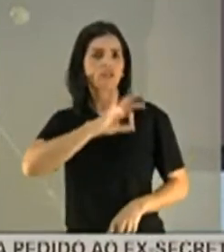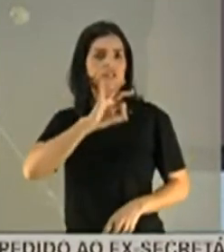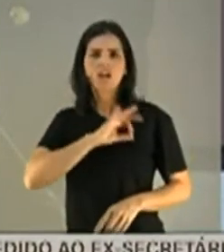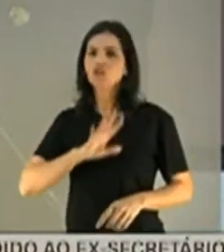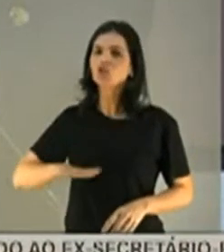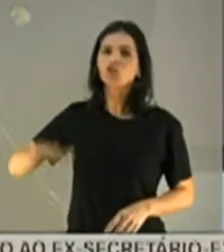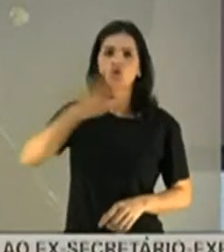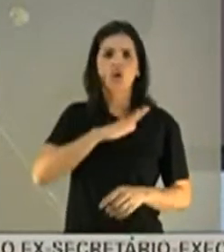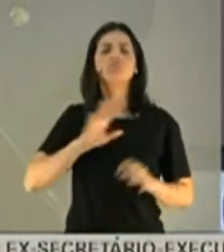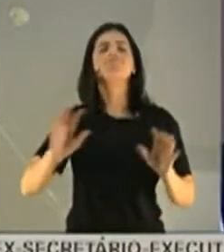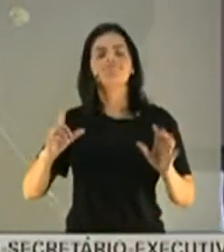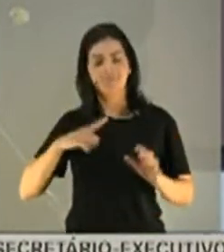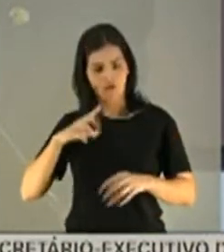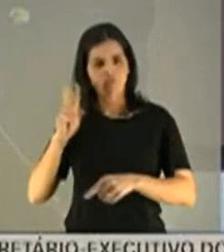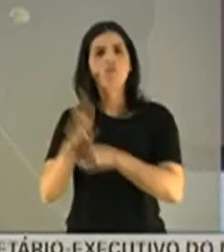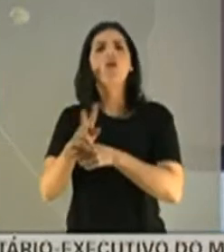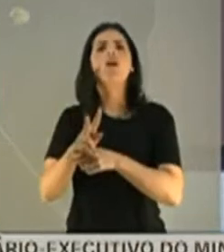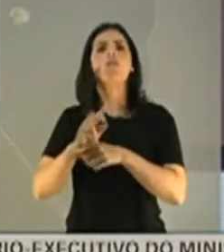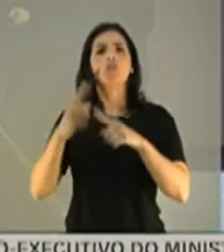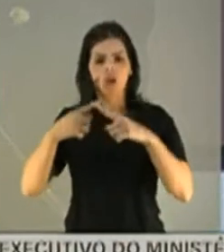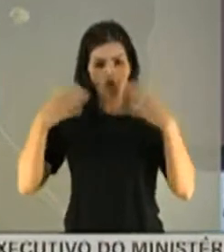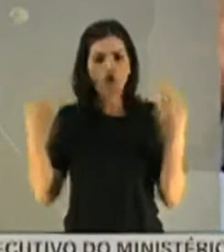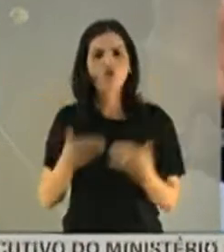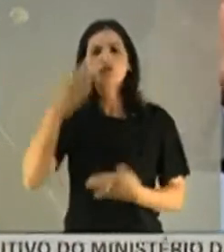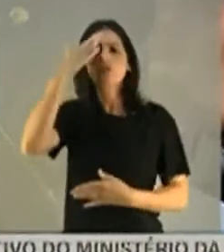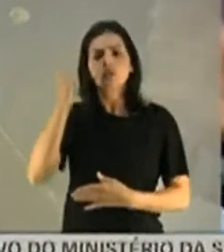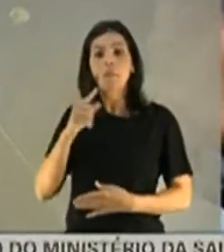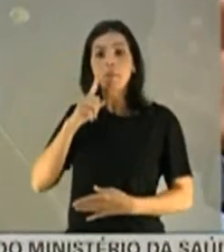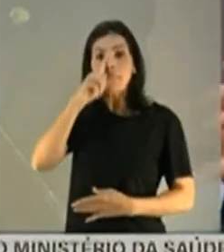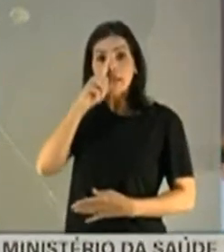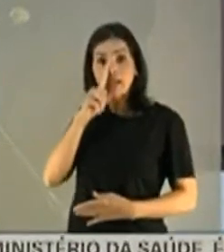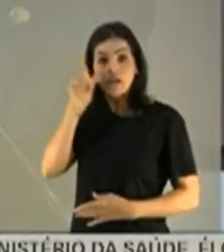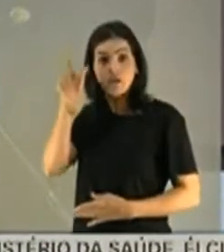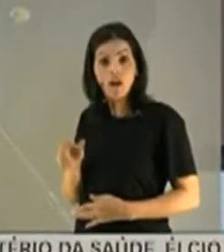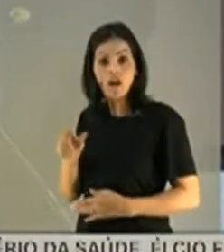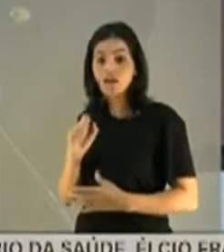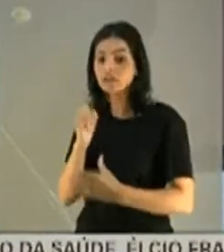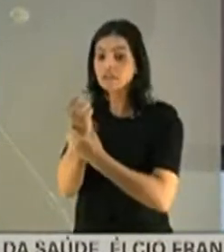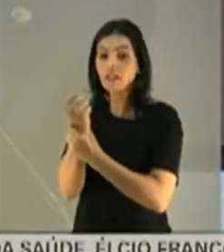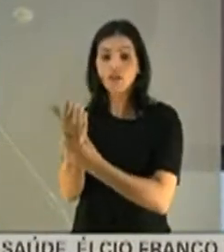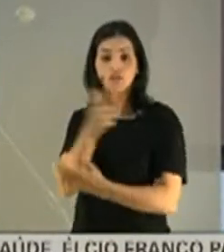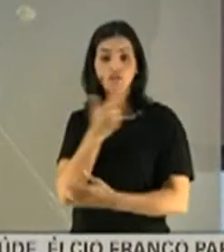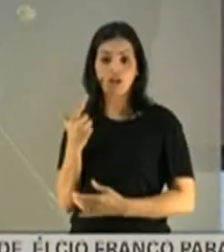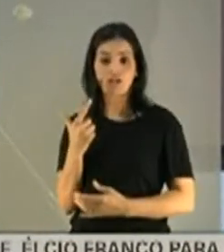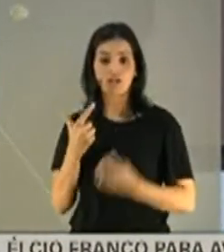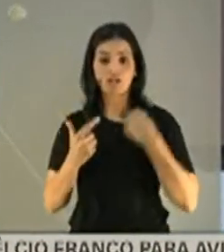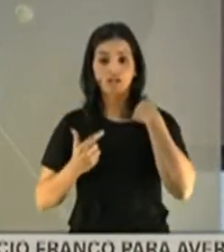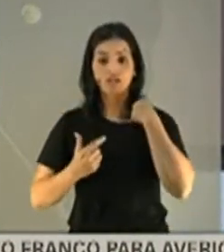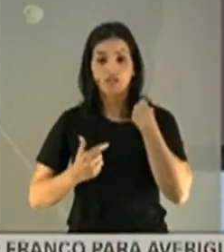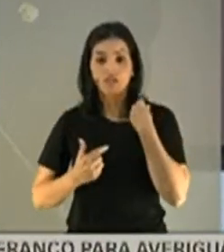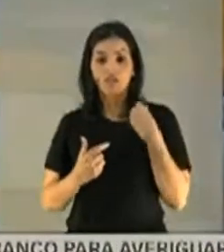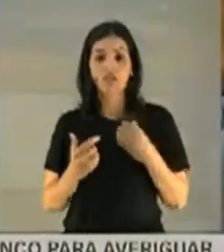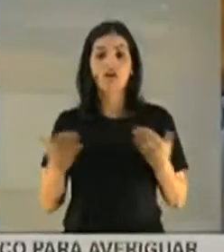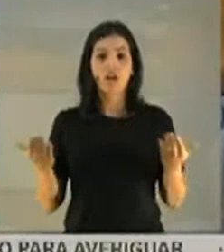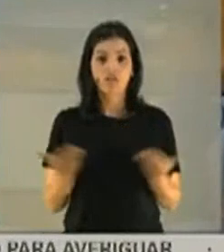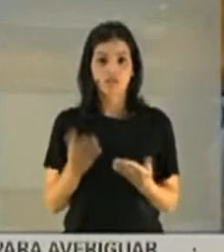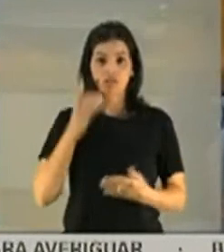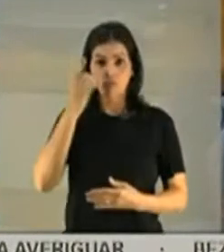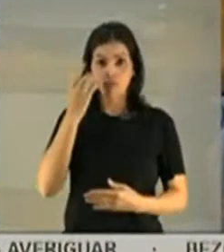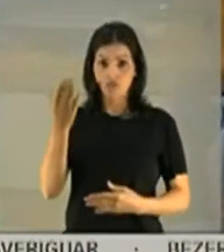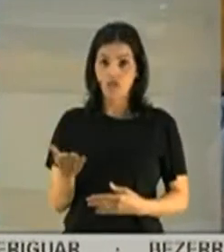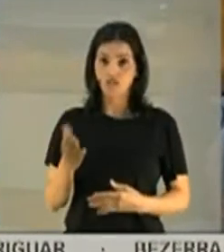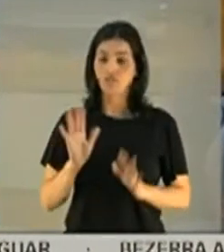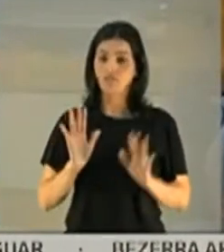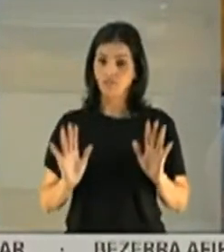todos se sintam abraçados por mim, porque hoje eu sei o perigo que é não dar estabilidade para um funcionário público. Deputado, só para poder